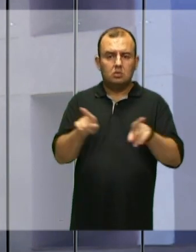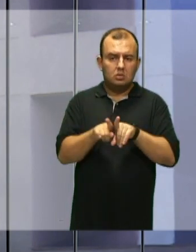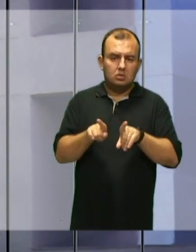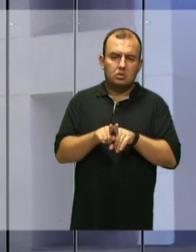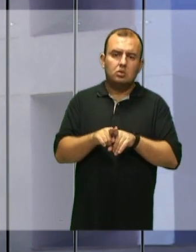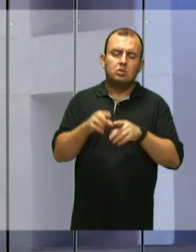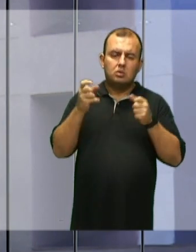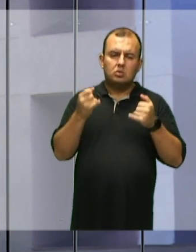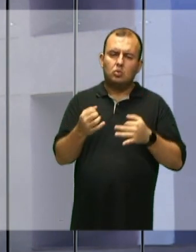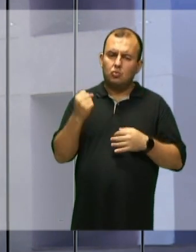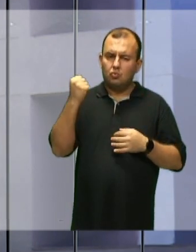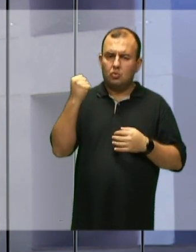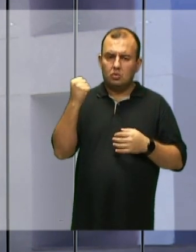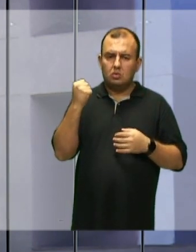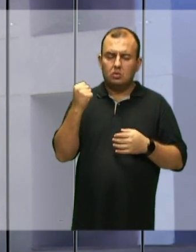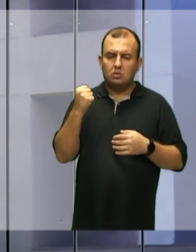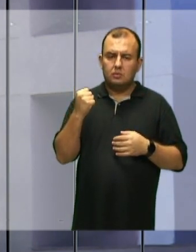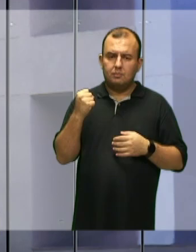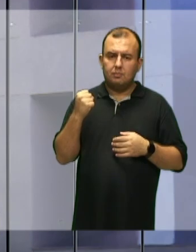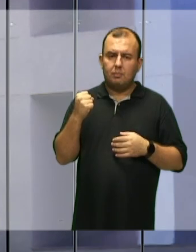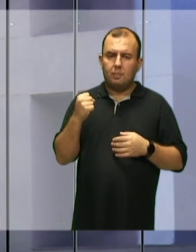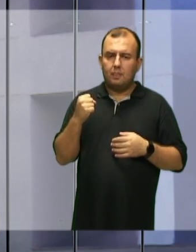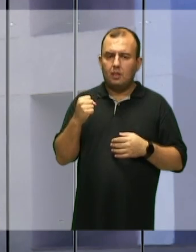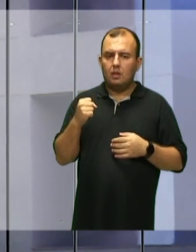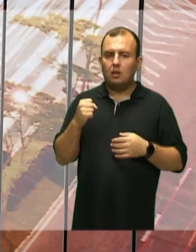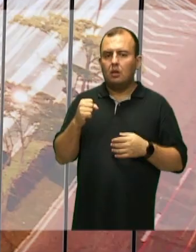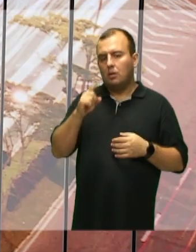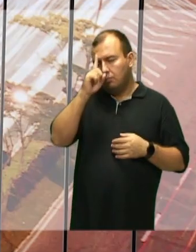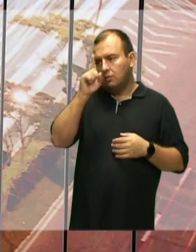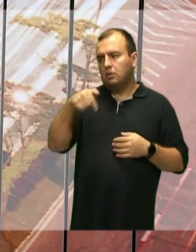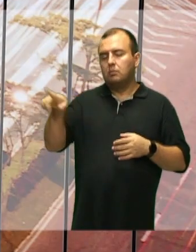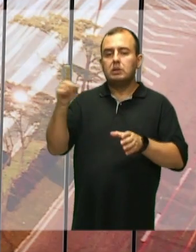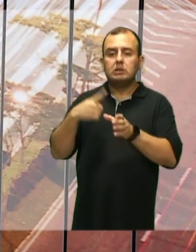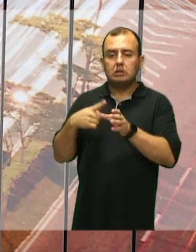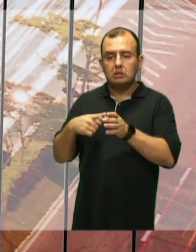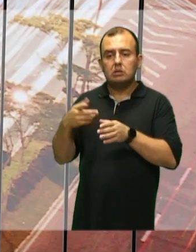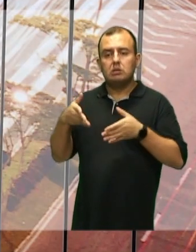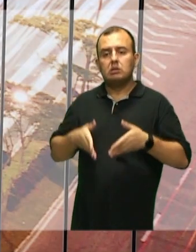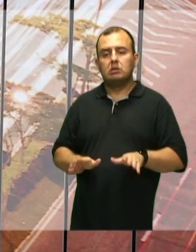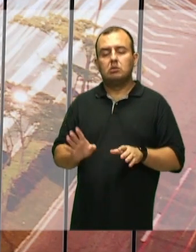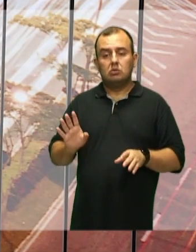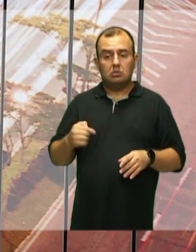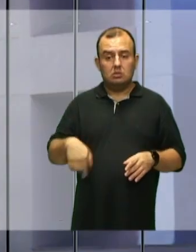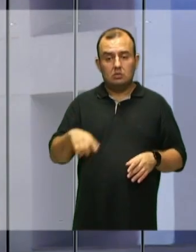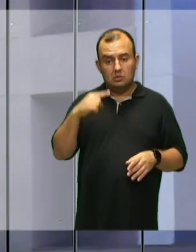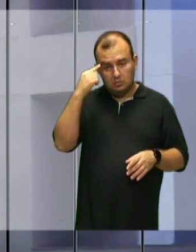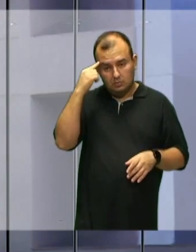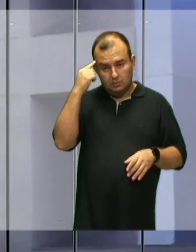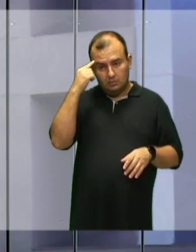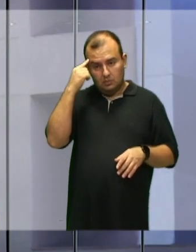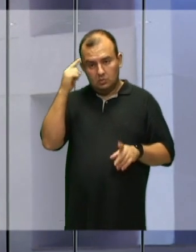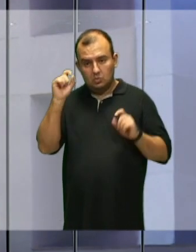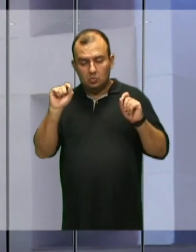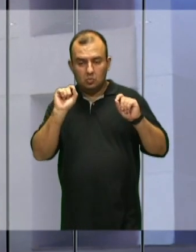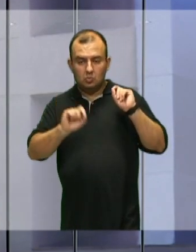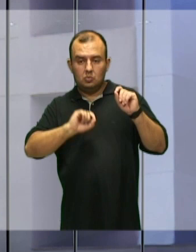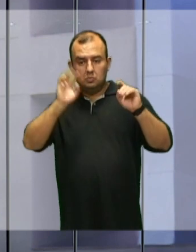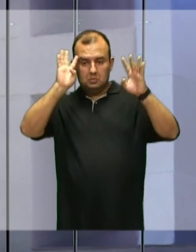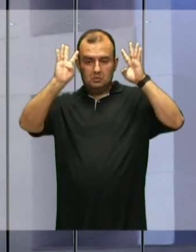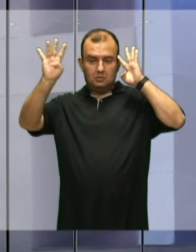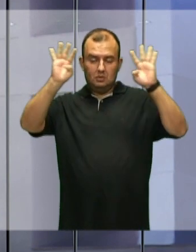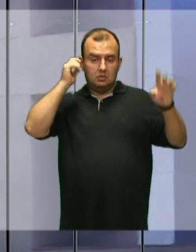muito forte das pessoas que assim manda pra cidade de origem e aí a gente tem que fazer um pensamento né uma reflexão